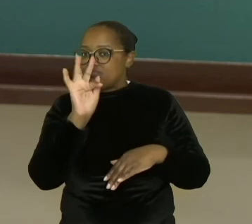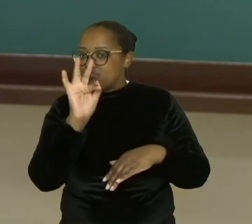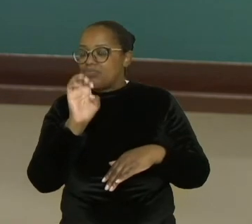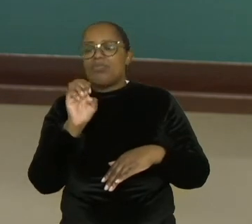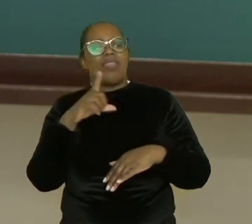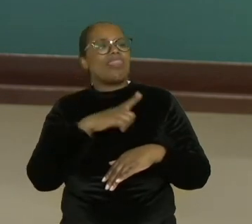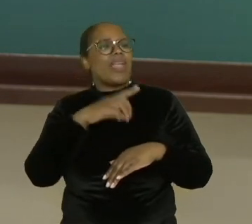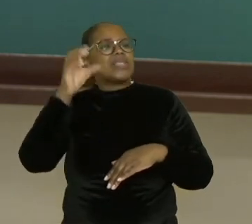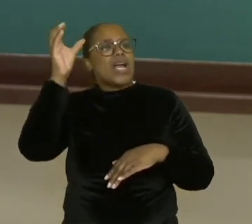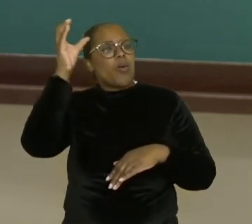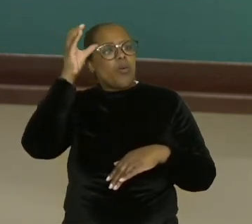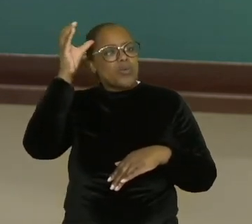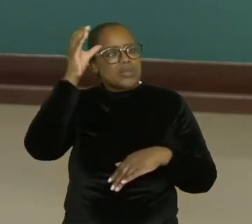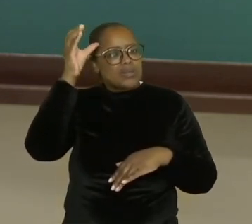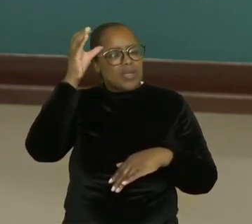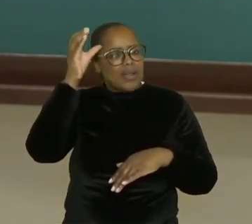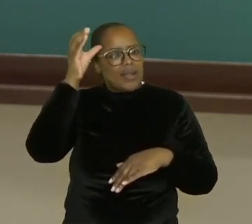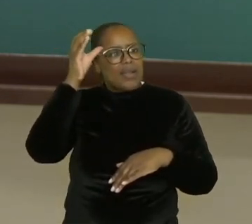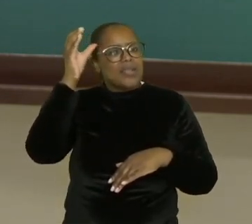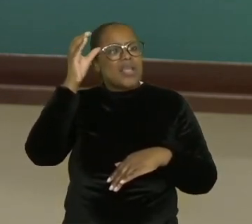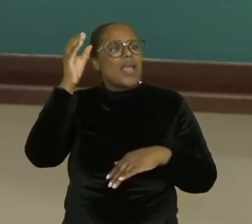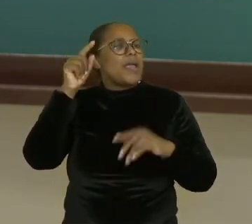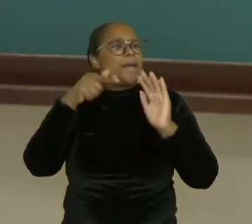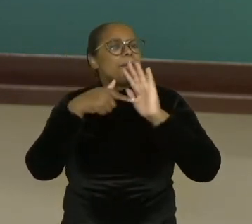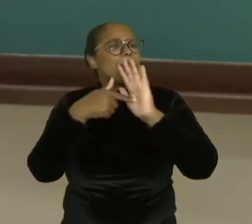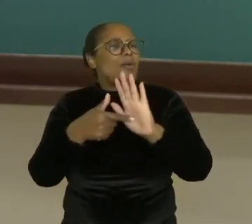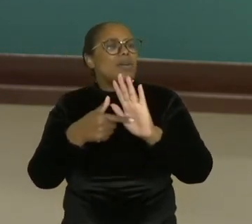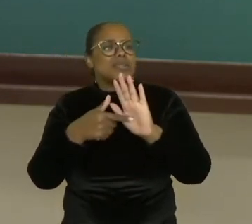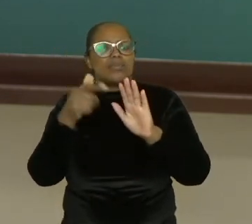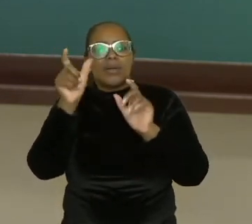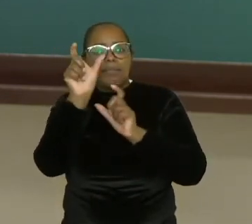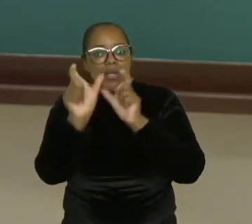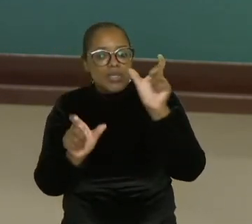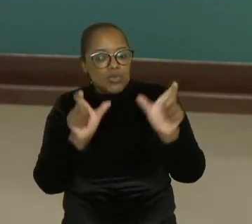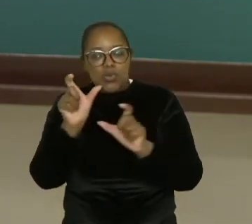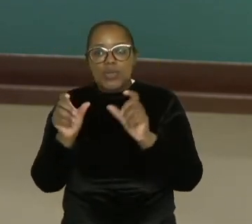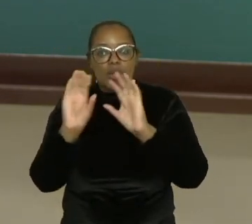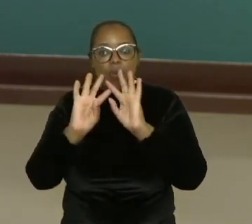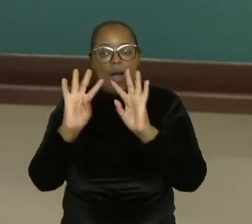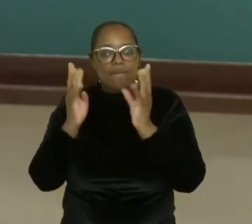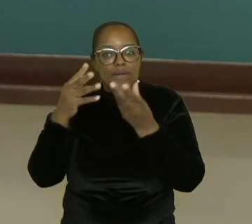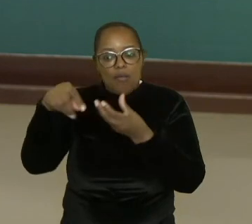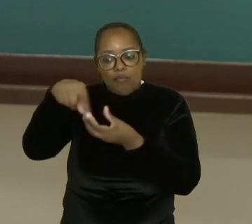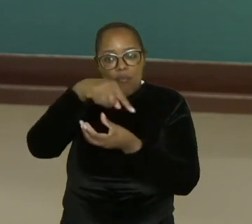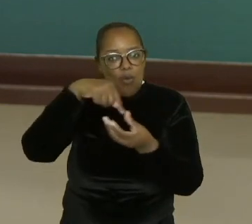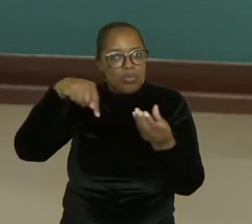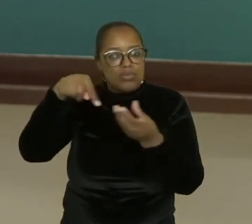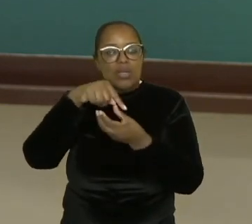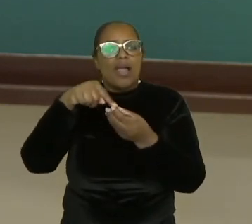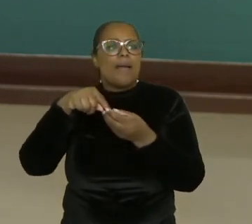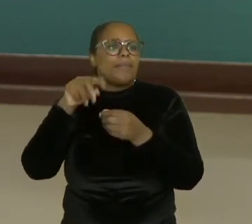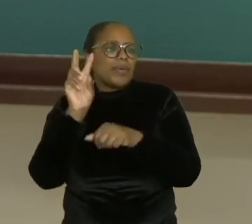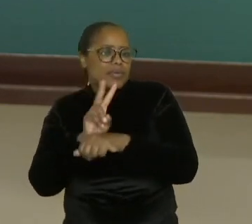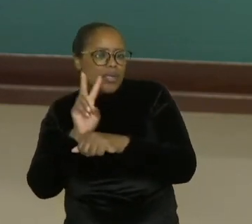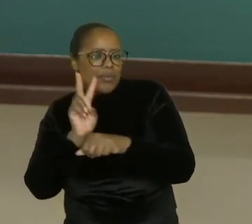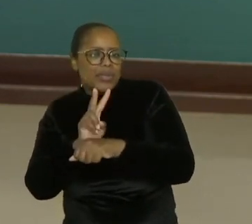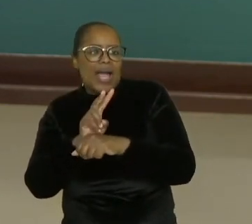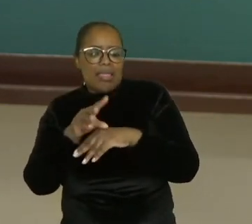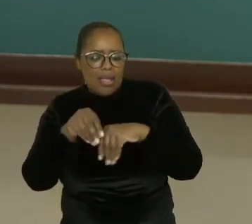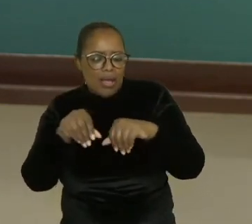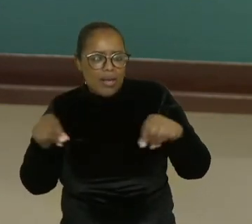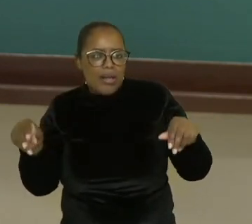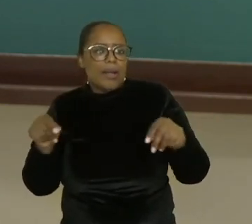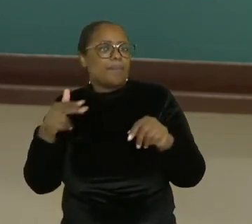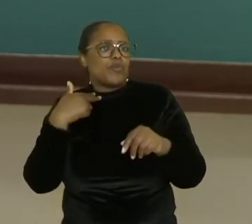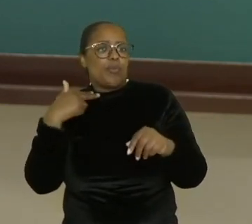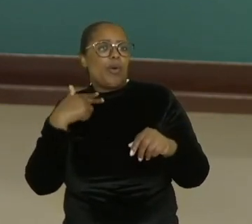passa para as pessoas que estão em sua volta de preservar o mar, a areia, né, que não pode jogar lixo.